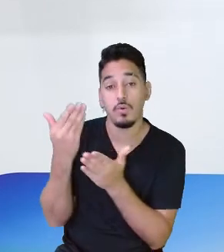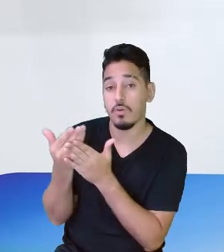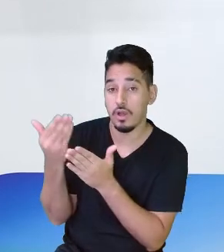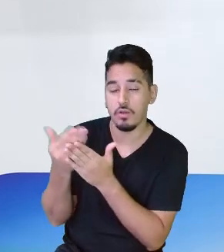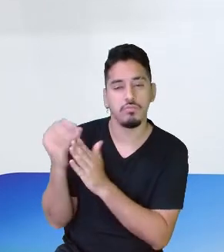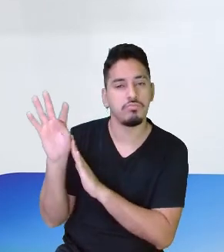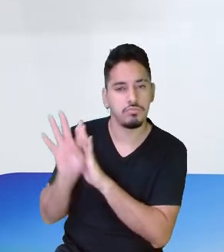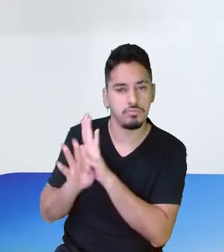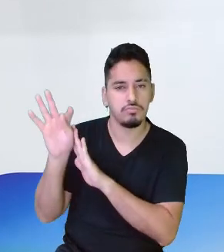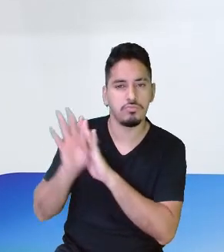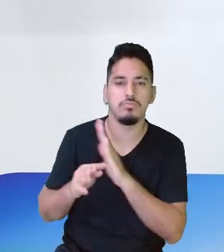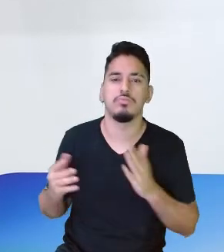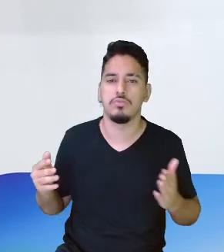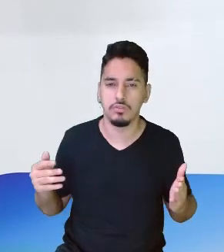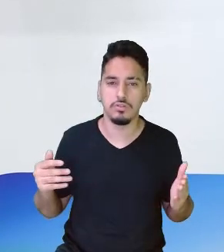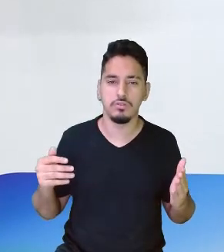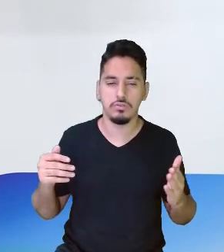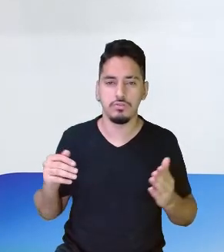um texto.